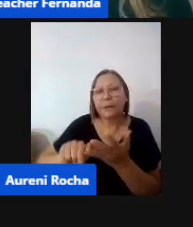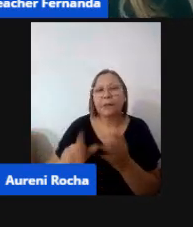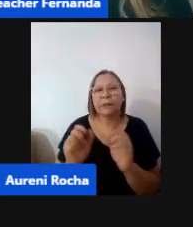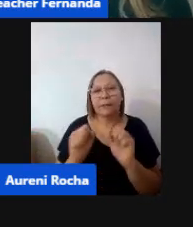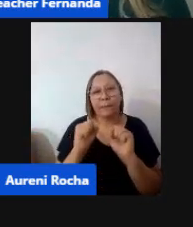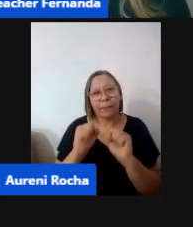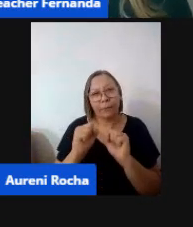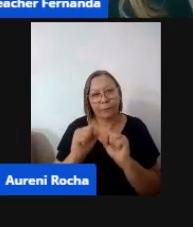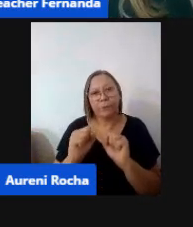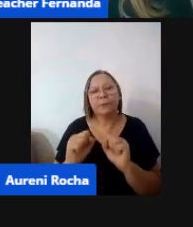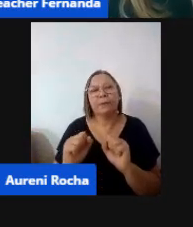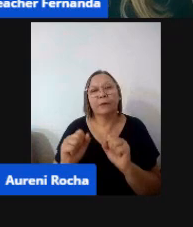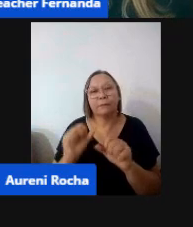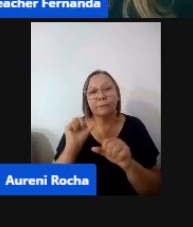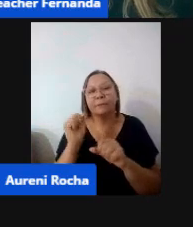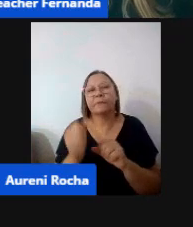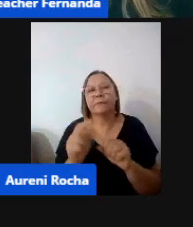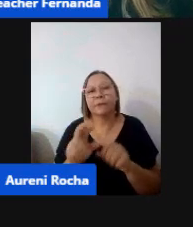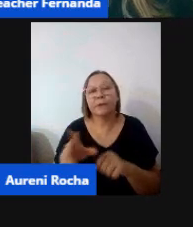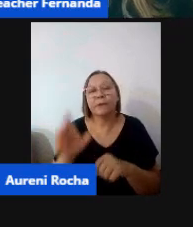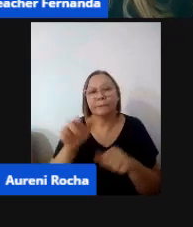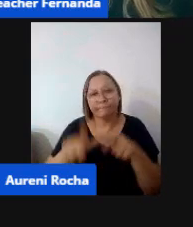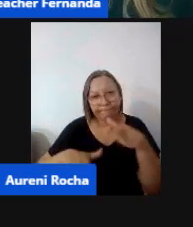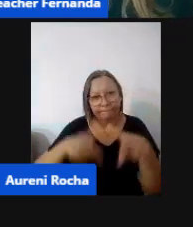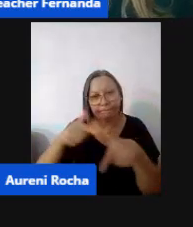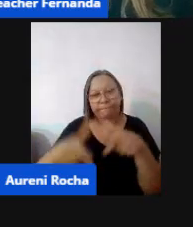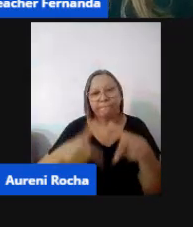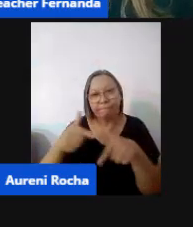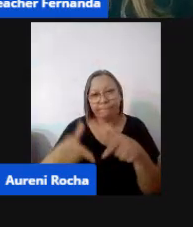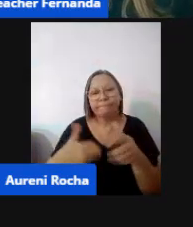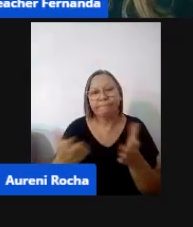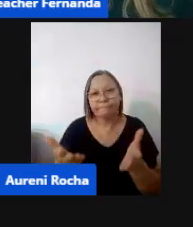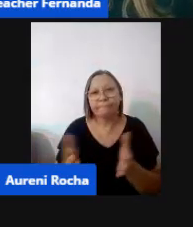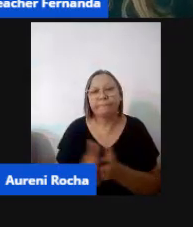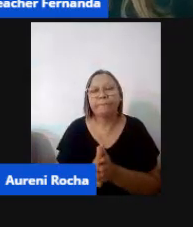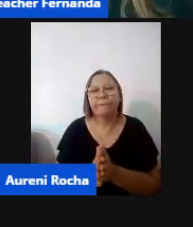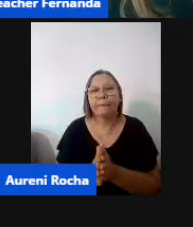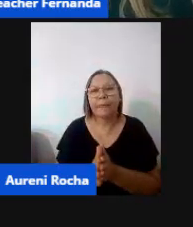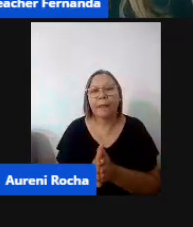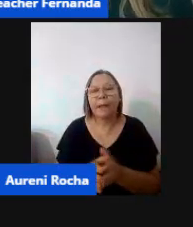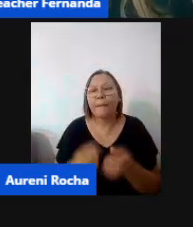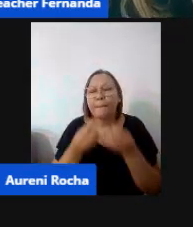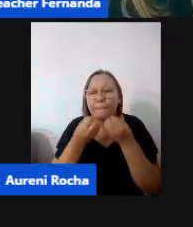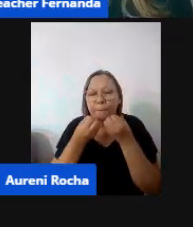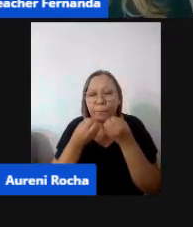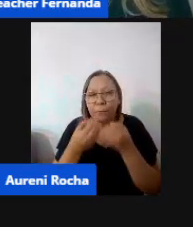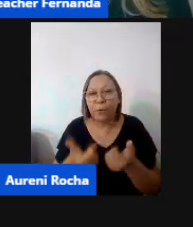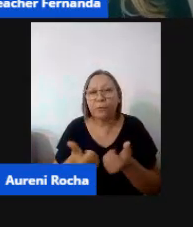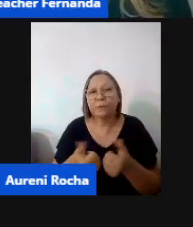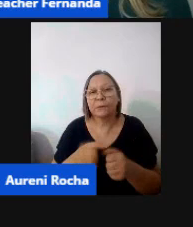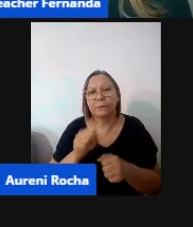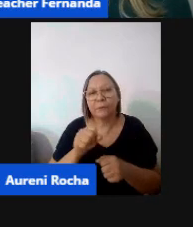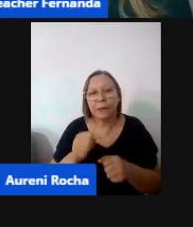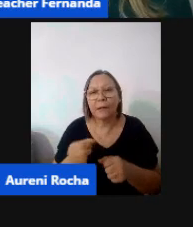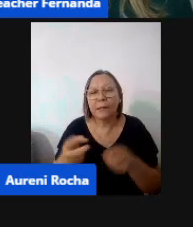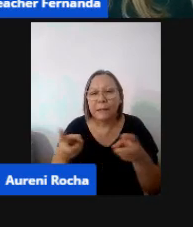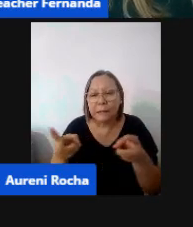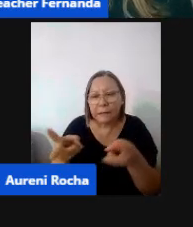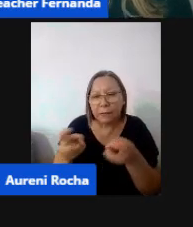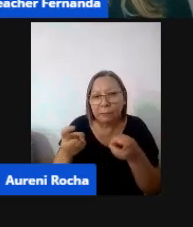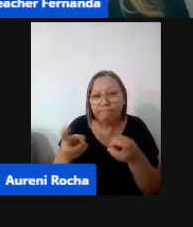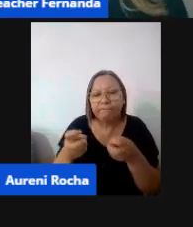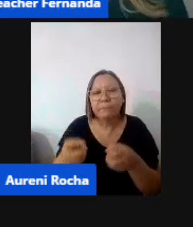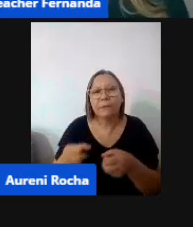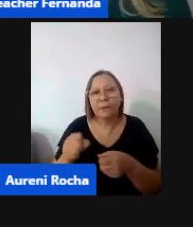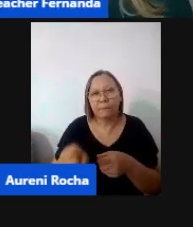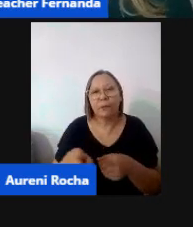imagem, tá? Seria muito bom se nós pudéssemos explorar cada detalhe do Canva, mas infelizmente